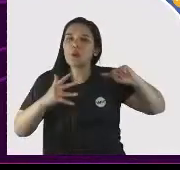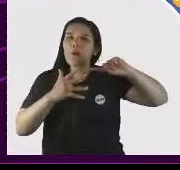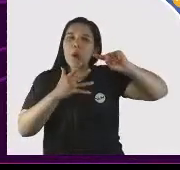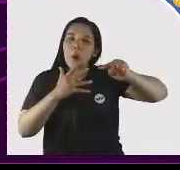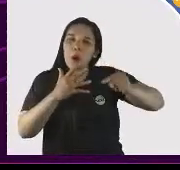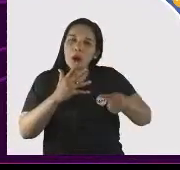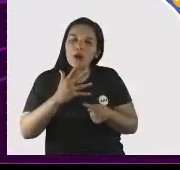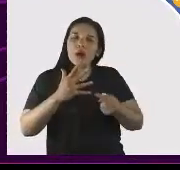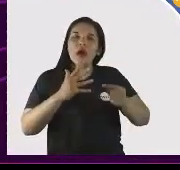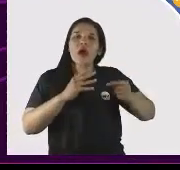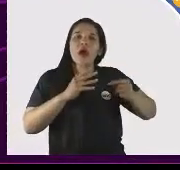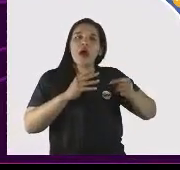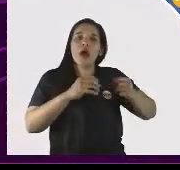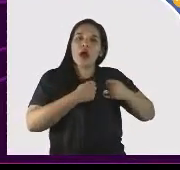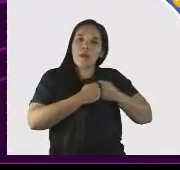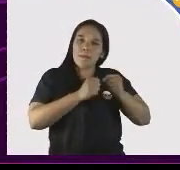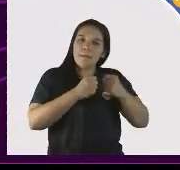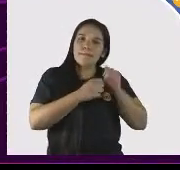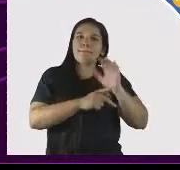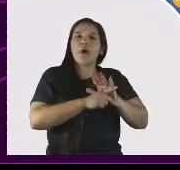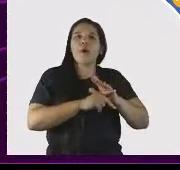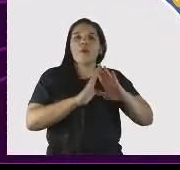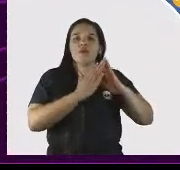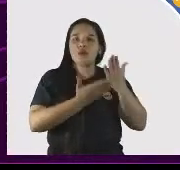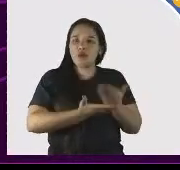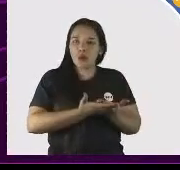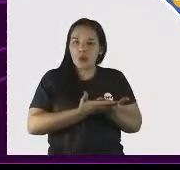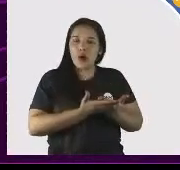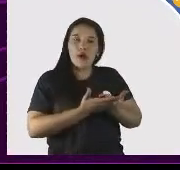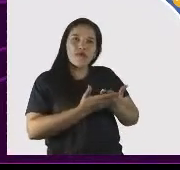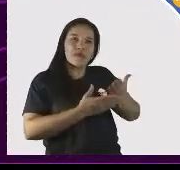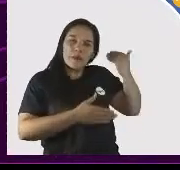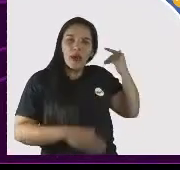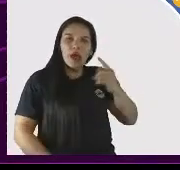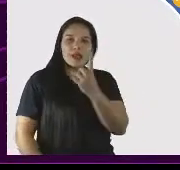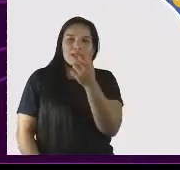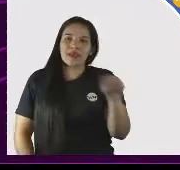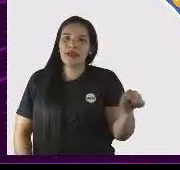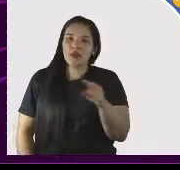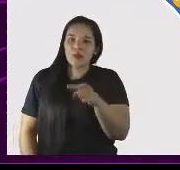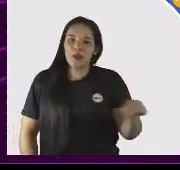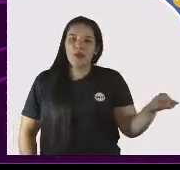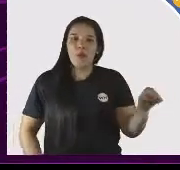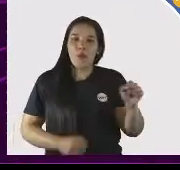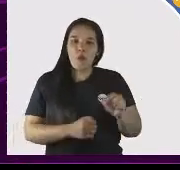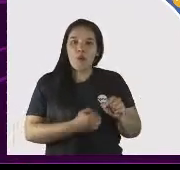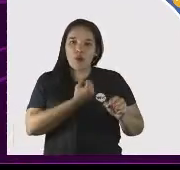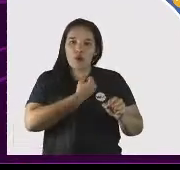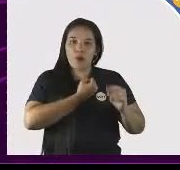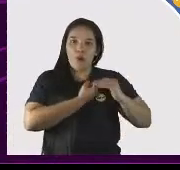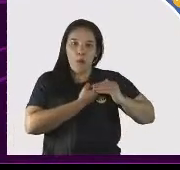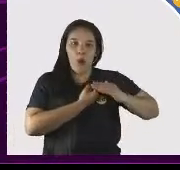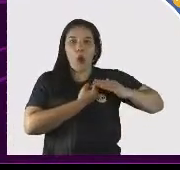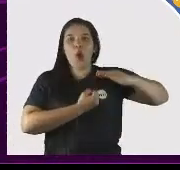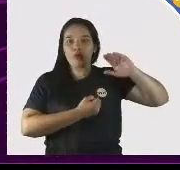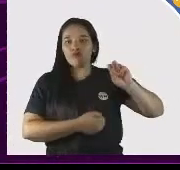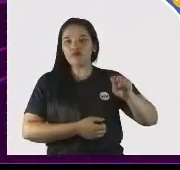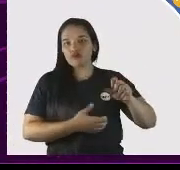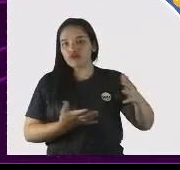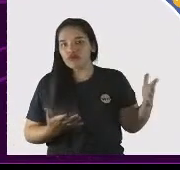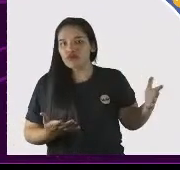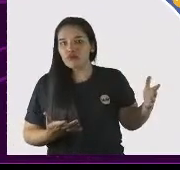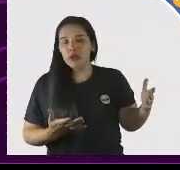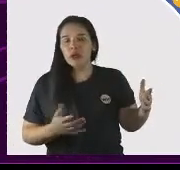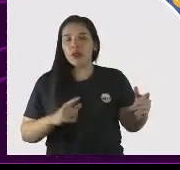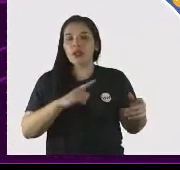escolares aquela aquela previsão dando Fábia de 17 mil vai subir então com certeza vai